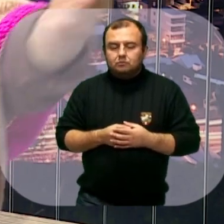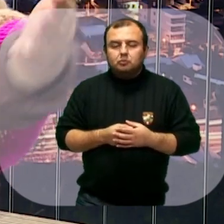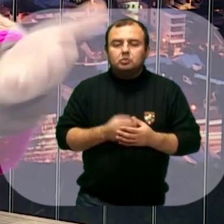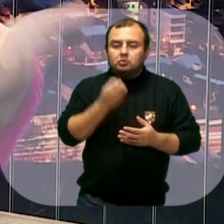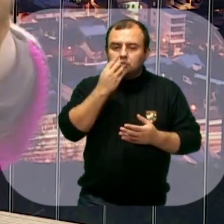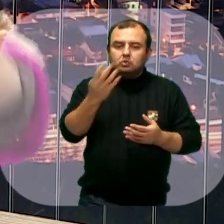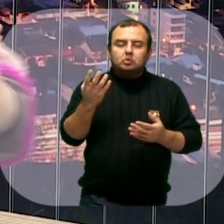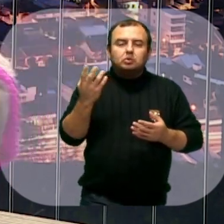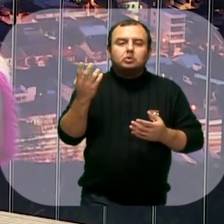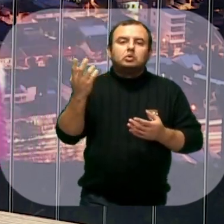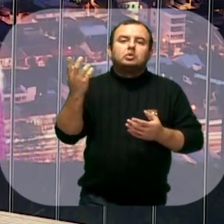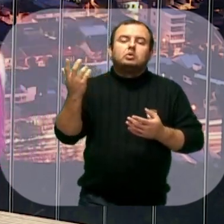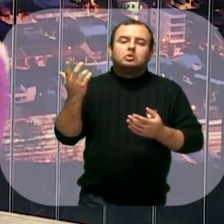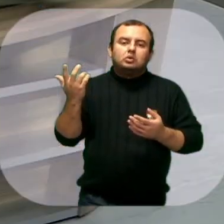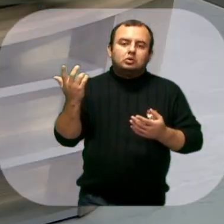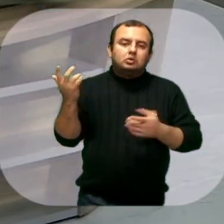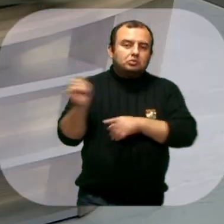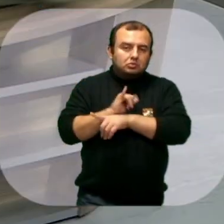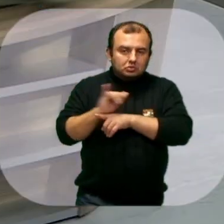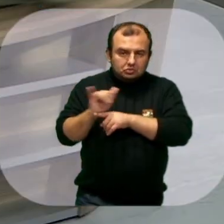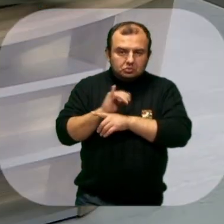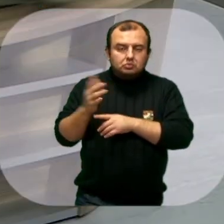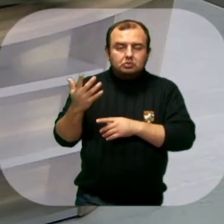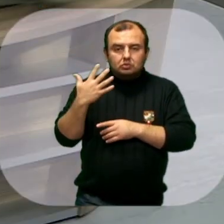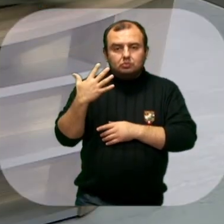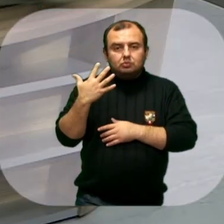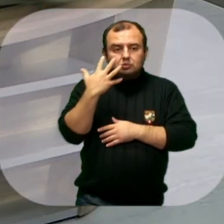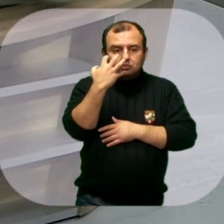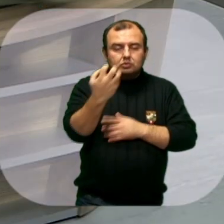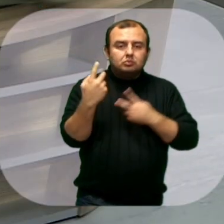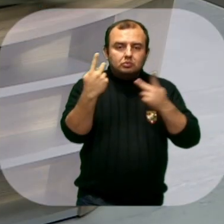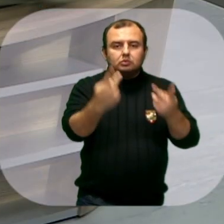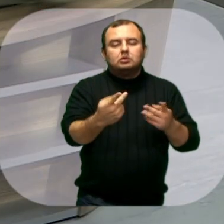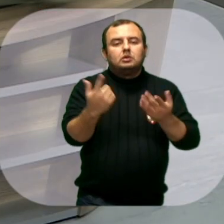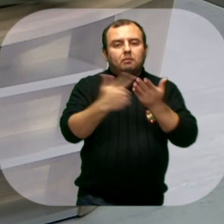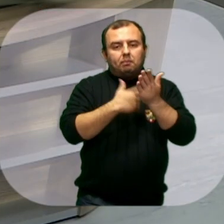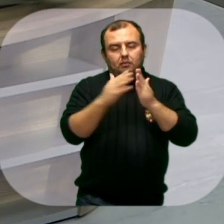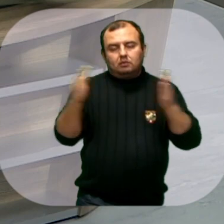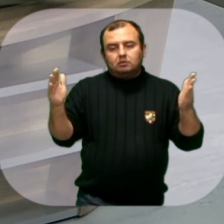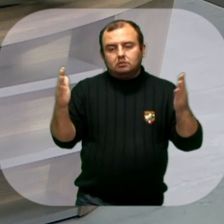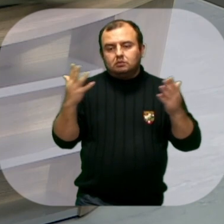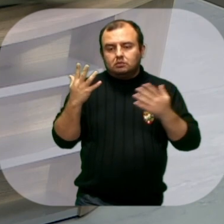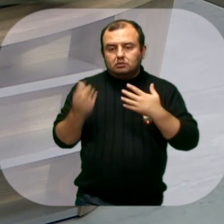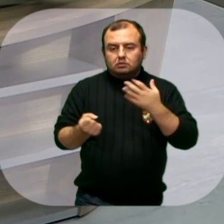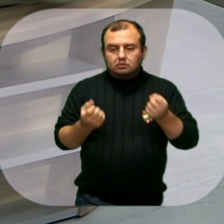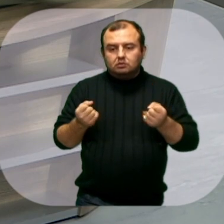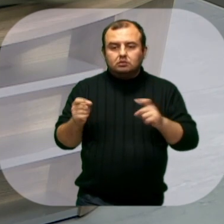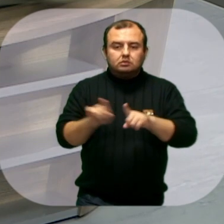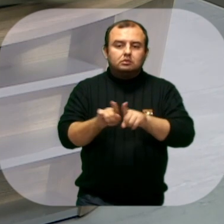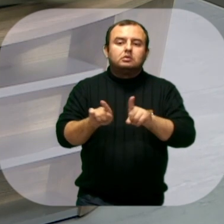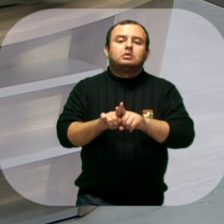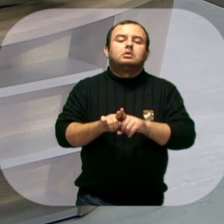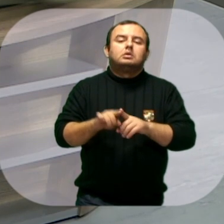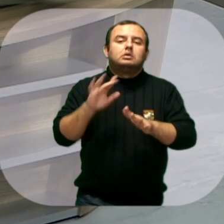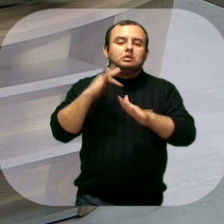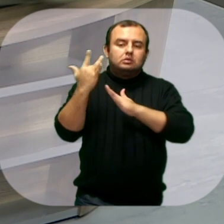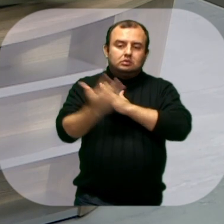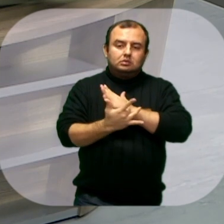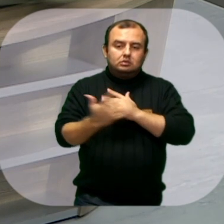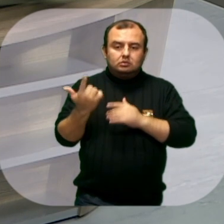bom recurso para chamar as pessoas para o espaço, né? E nós não tínhamos essa adesão das